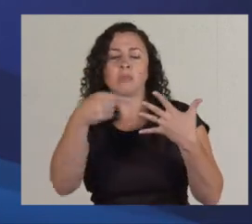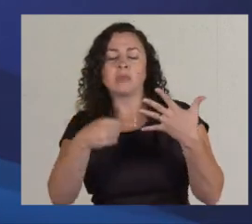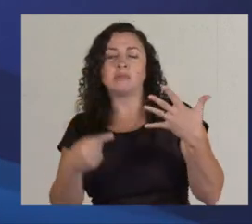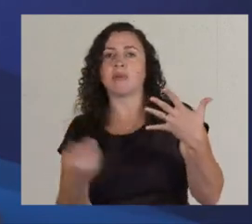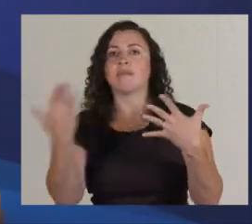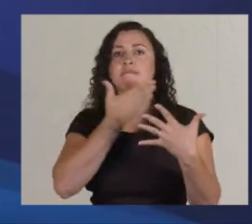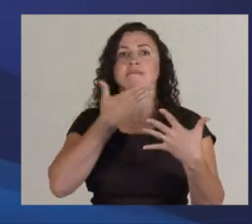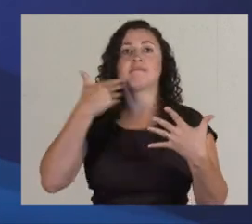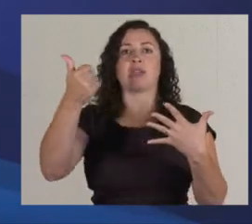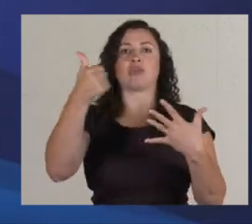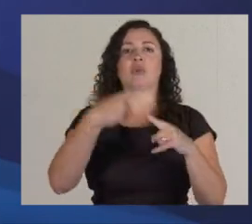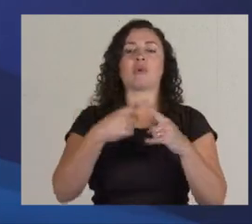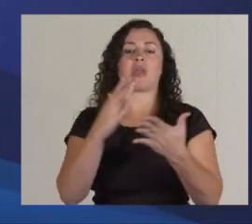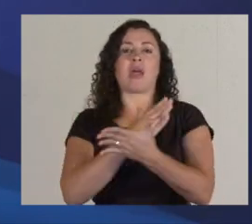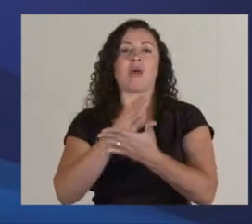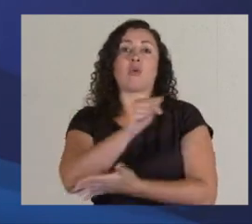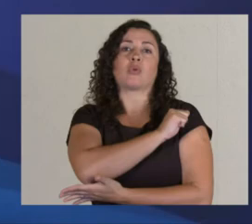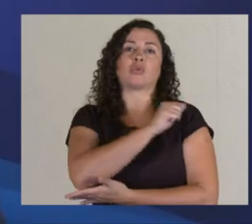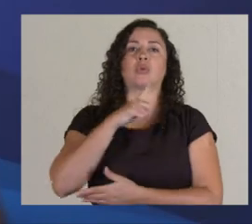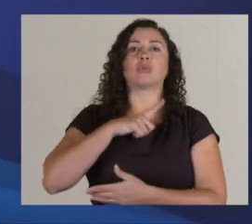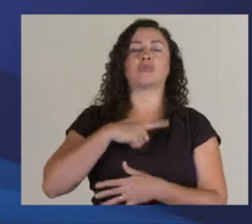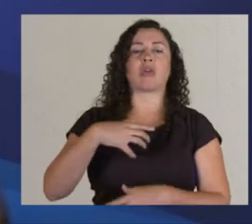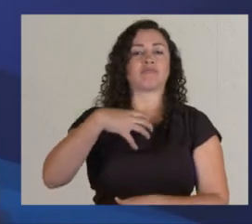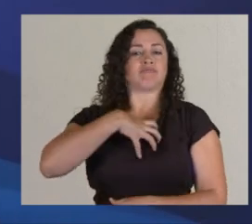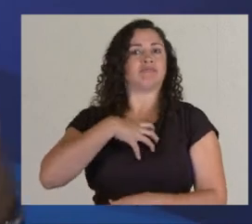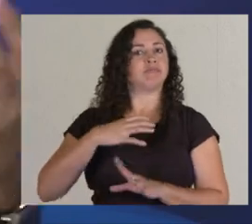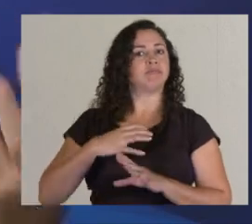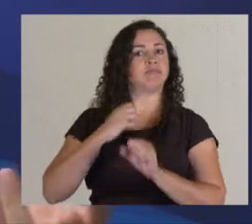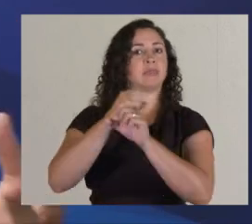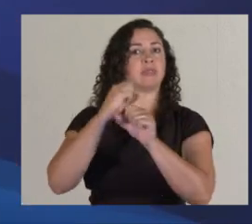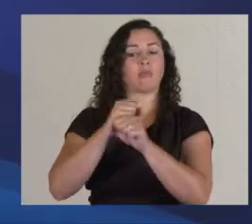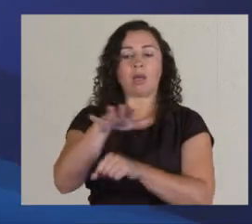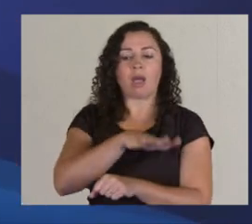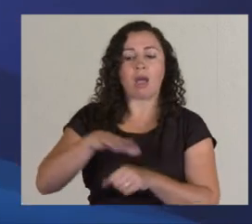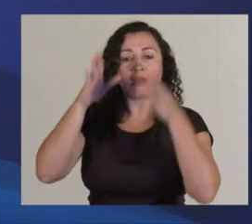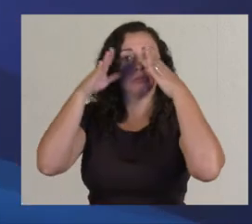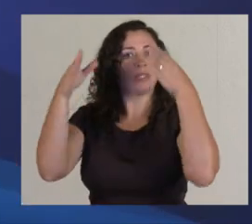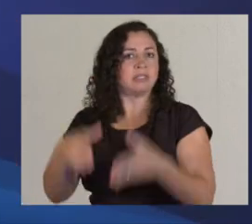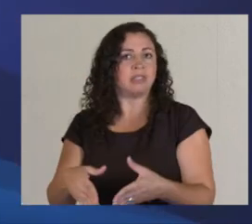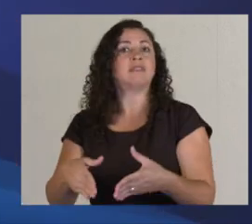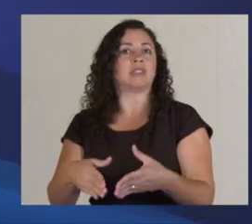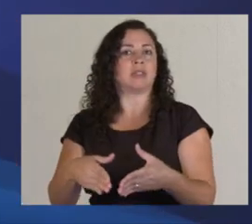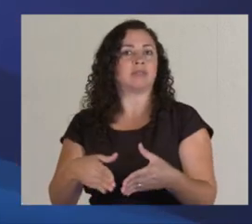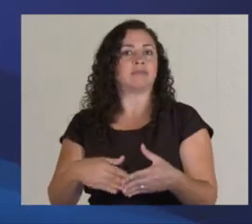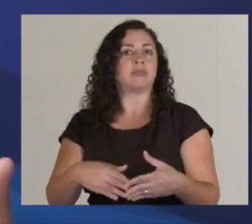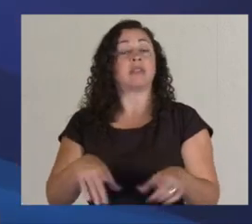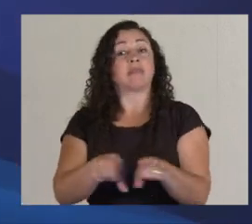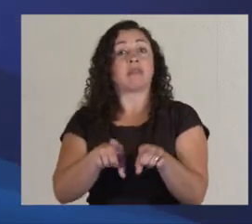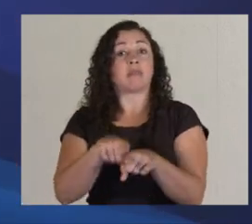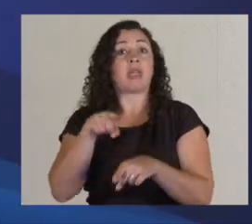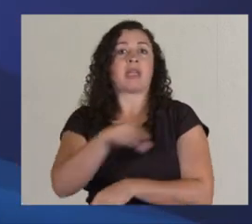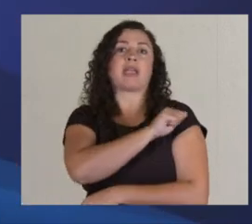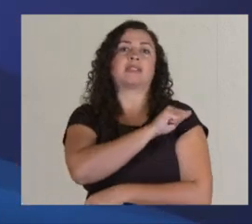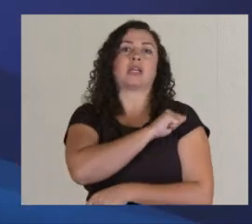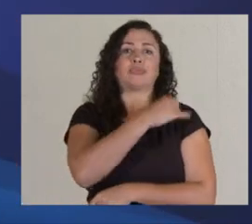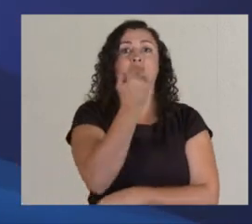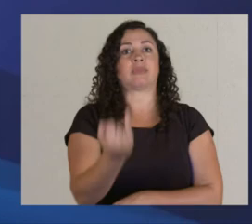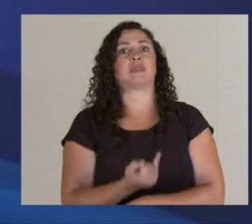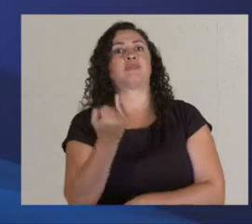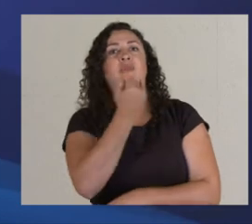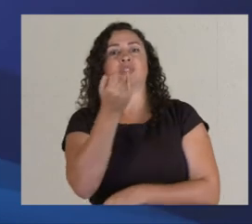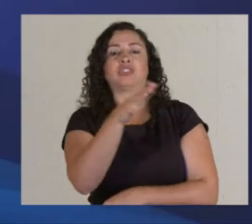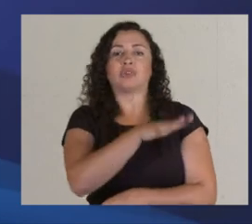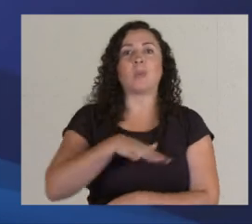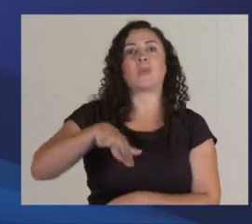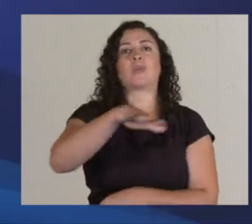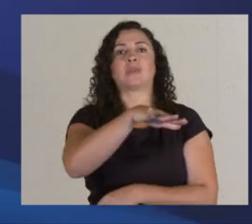alternativas, você melhora, porque tem alunos que têm performances específicas em áreas específicas e, ao mesmo tempo, esses alunos também são